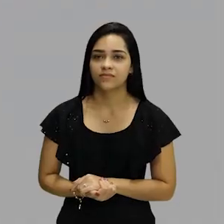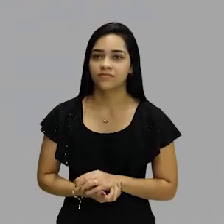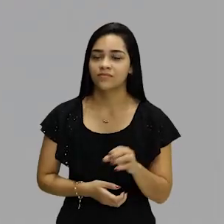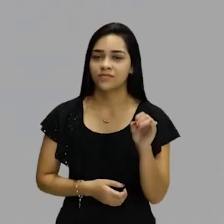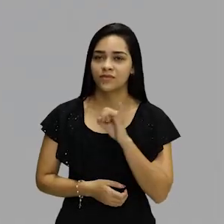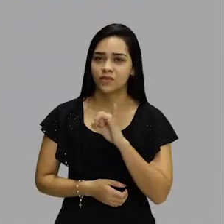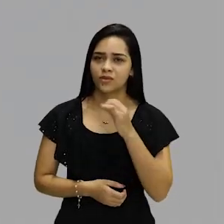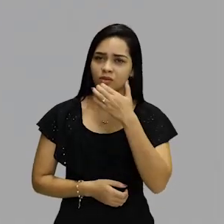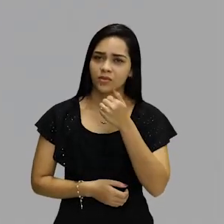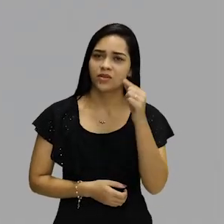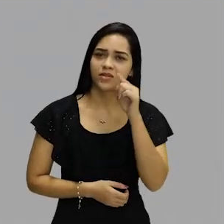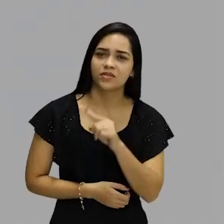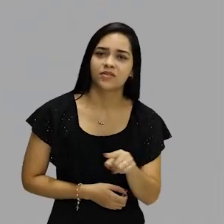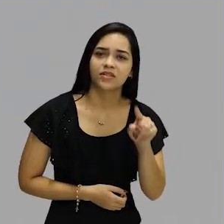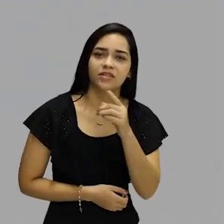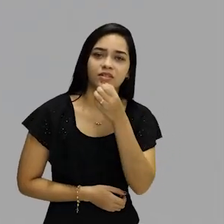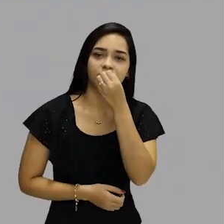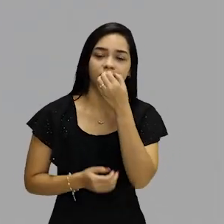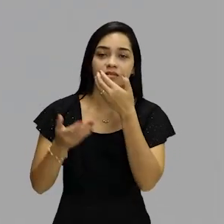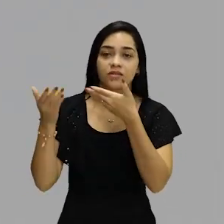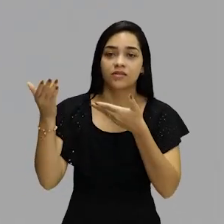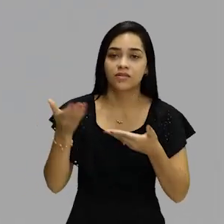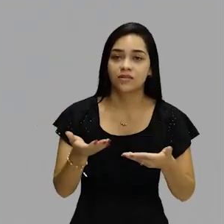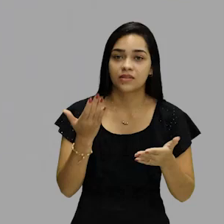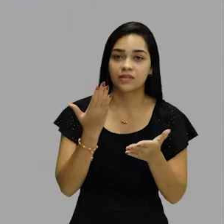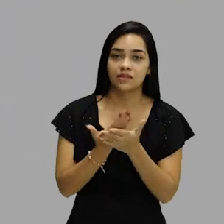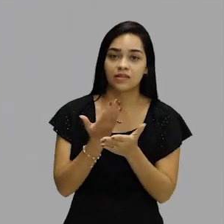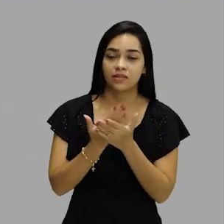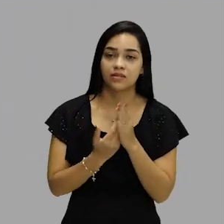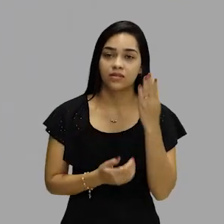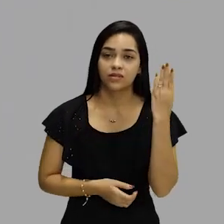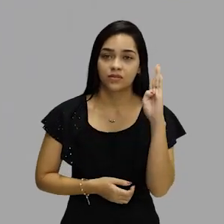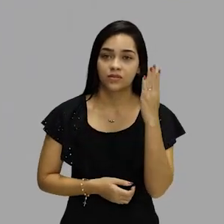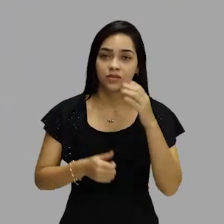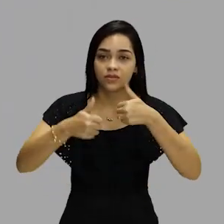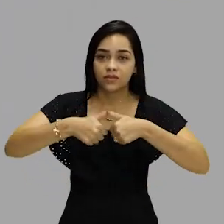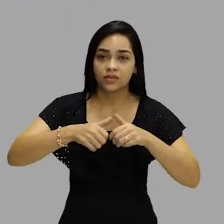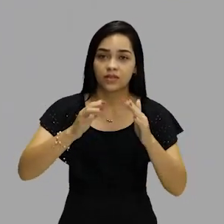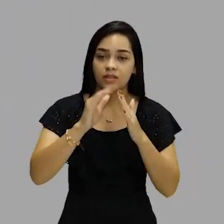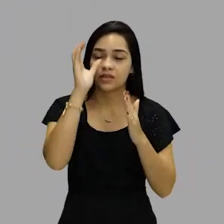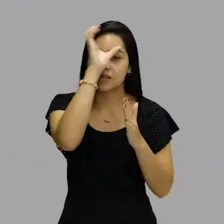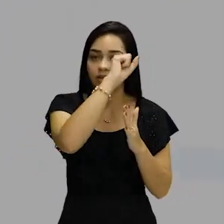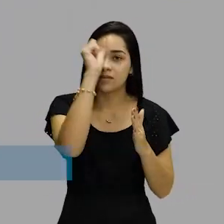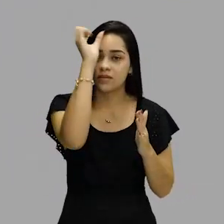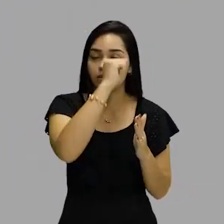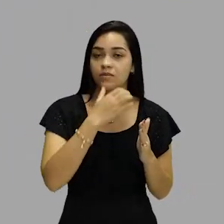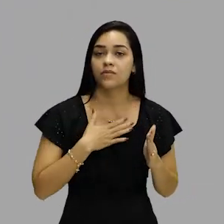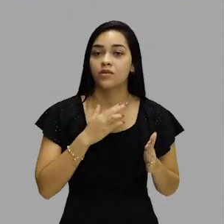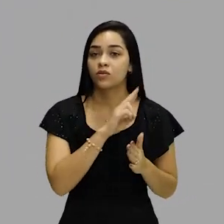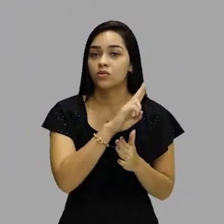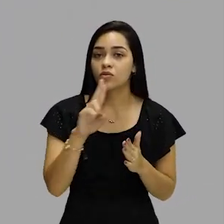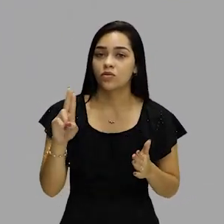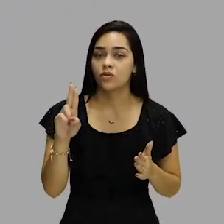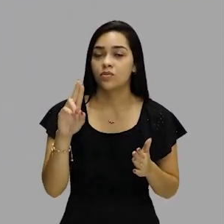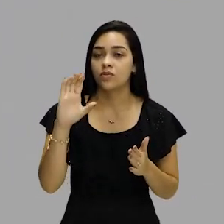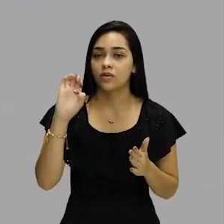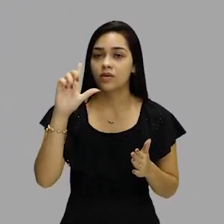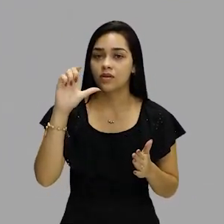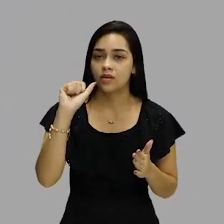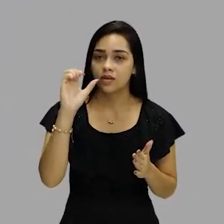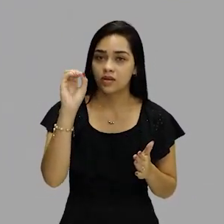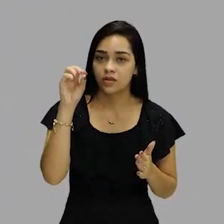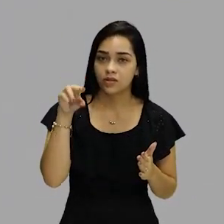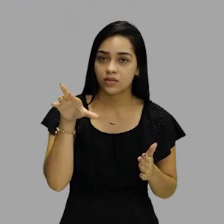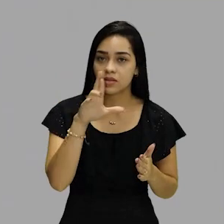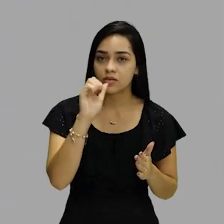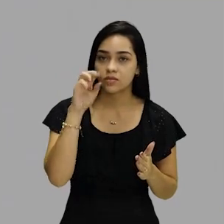Olá pessoal, tudo bem com vocês? Sejam bem-vindos a mais uma aula aqui de Biologia do Fica em Casa Aprendendo. Para quem não me conhece, eu sou o professor Celso Ramos.